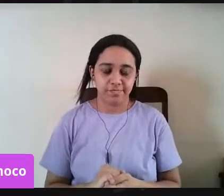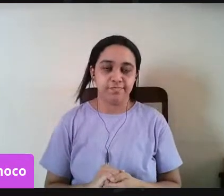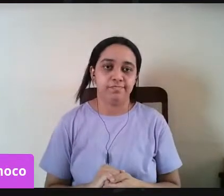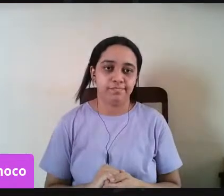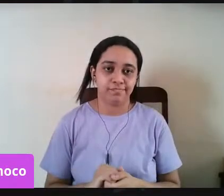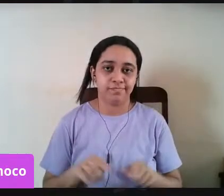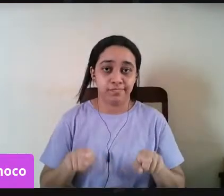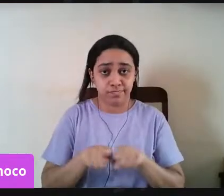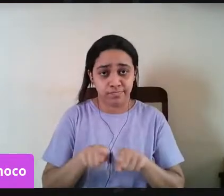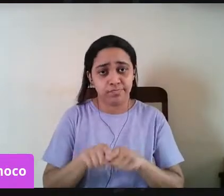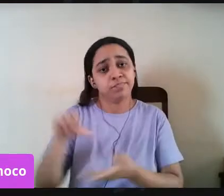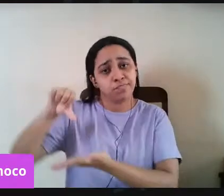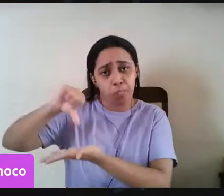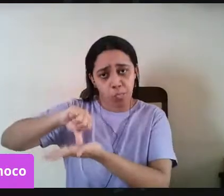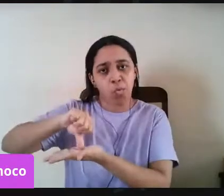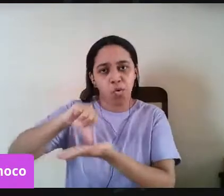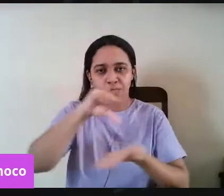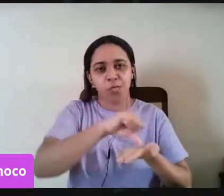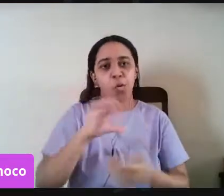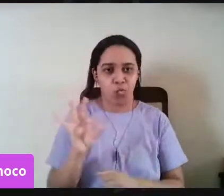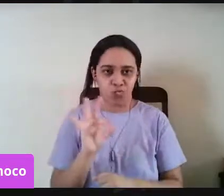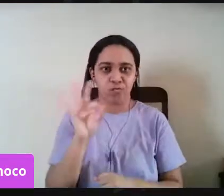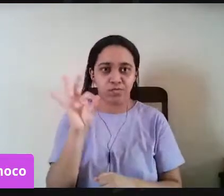também campus da UFMA, né?